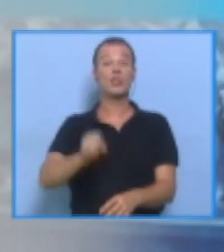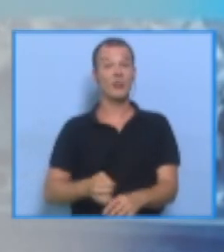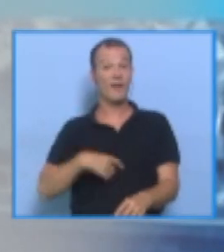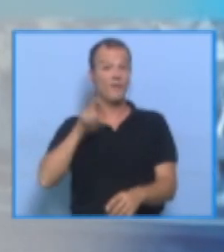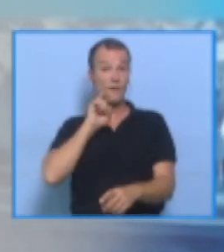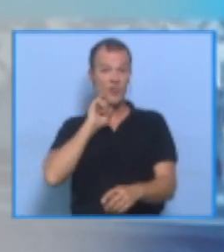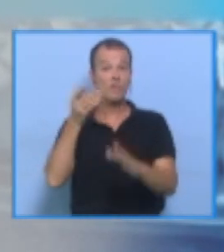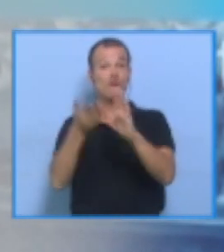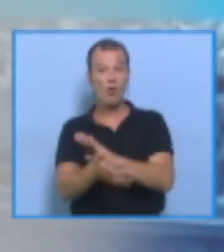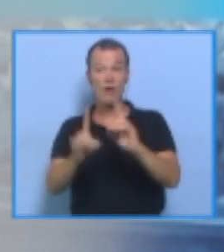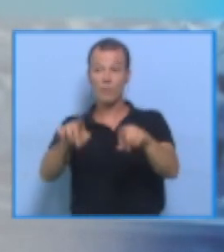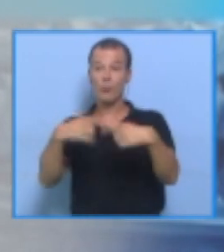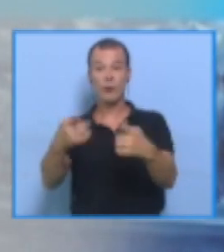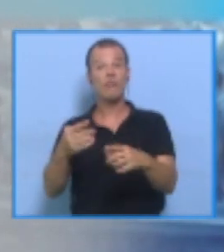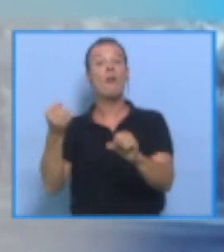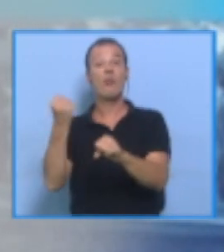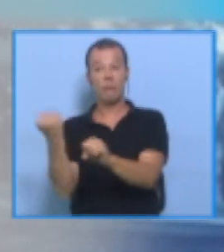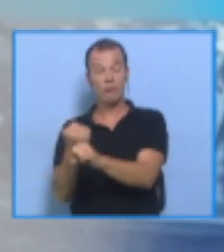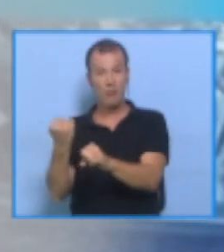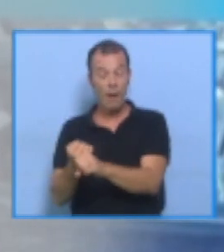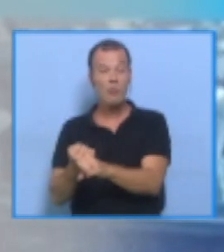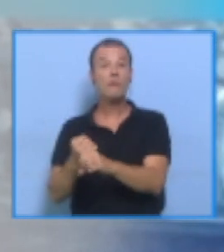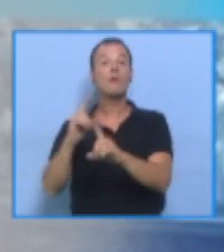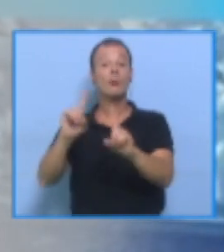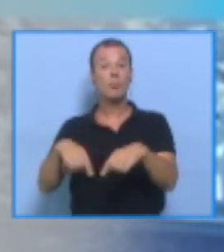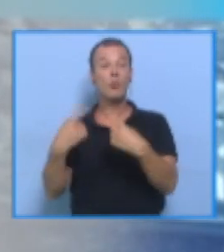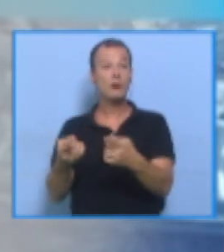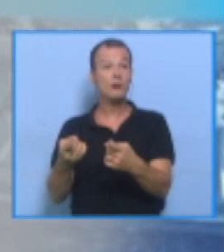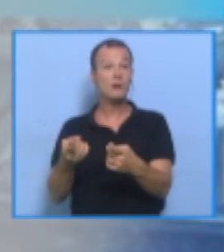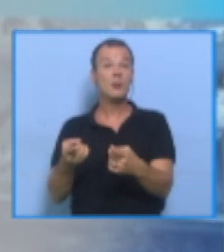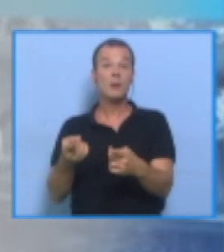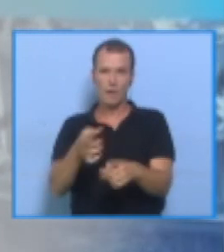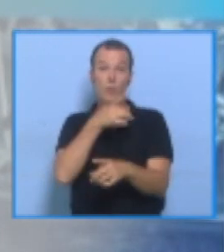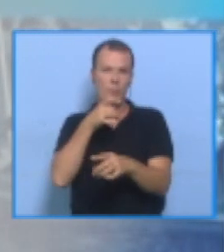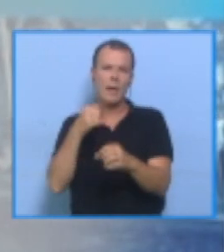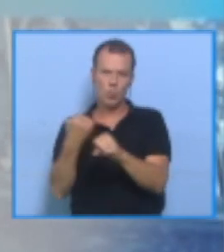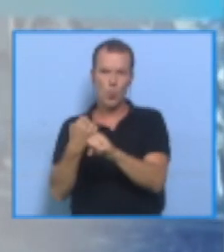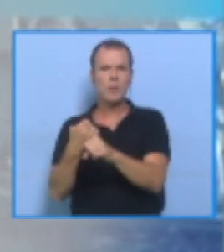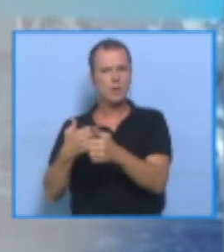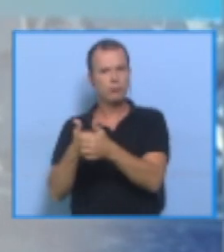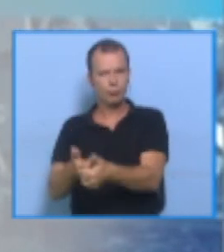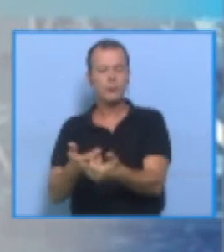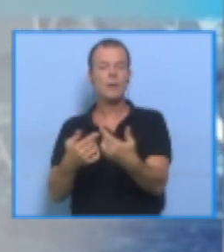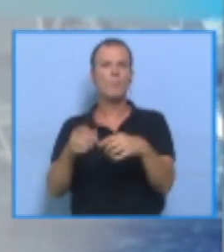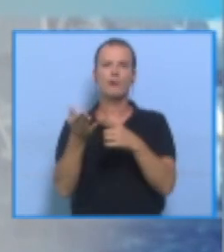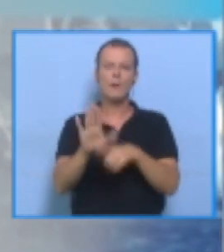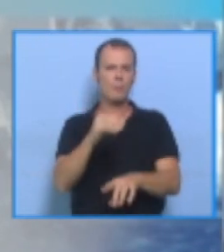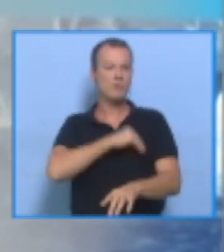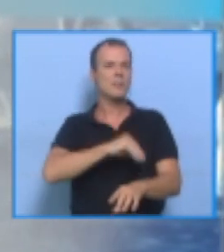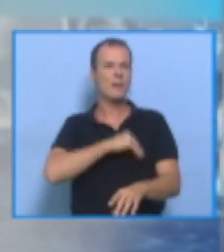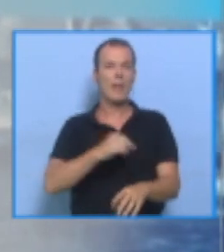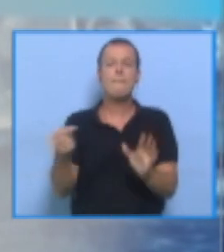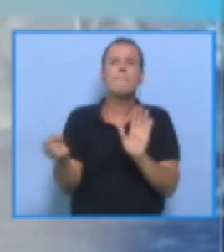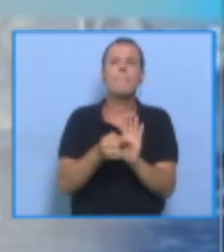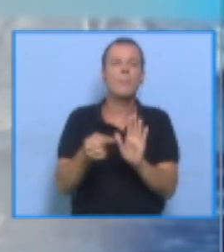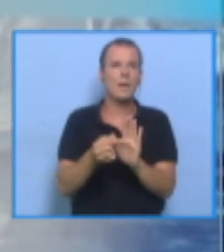Família e do Trabalho, e no trabalho promete exatamente coisas que também estavam, quer um salário mínimo